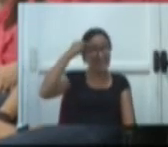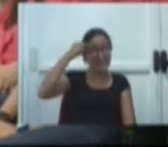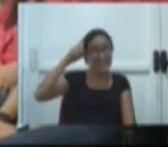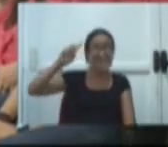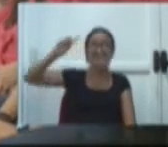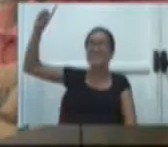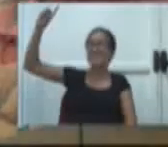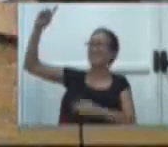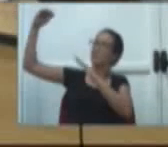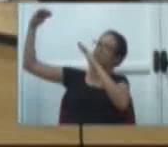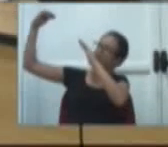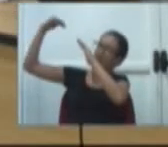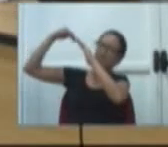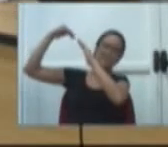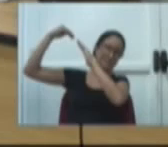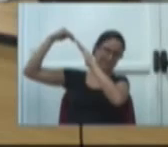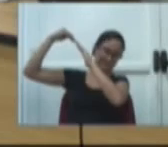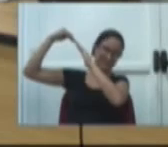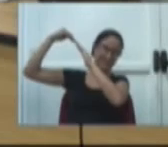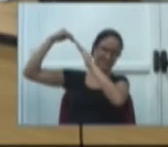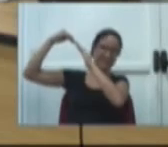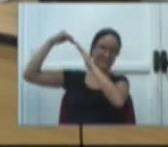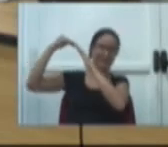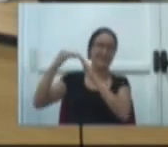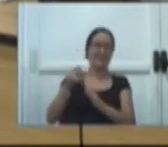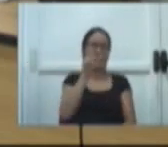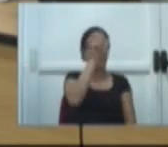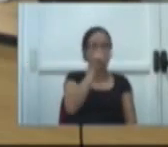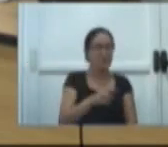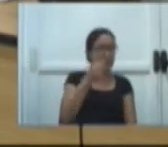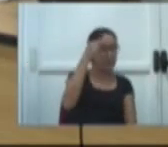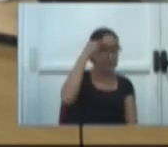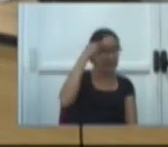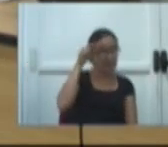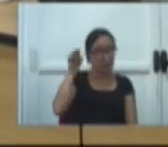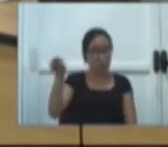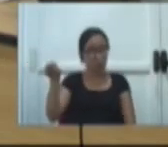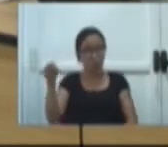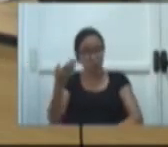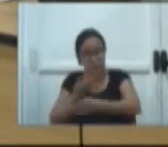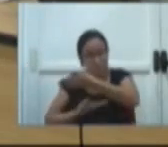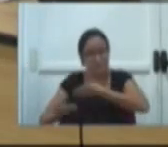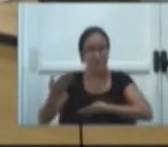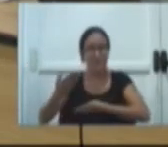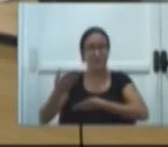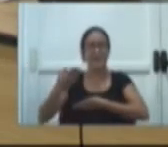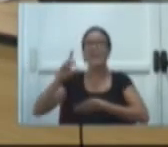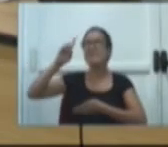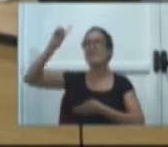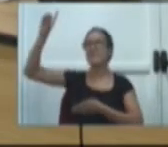aquele que pensa no próximo, pensa como Deus. Meus parabéns.